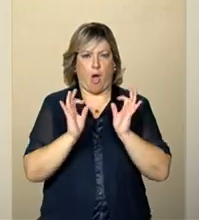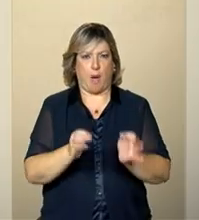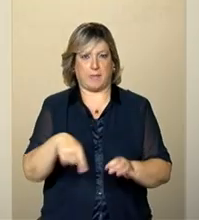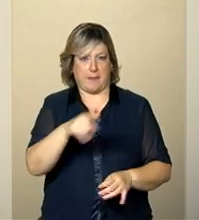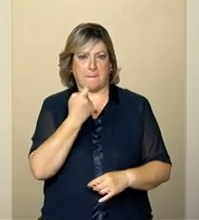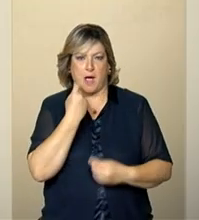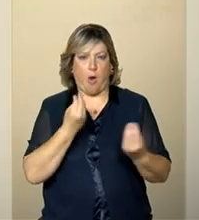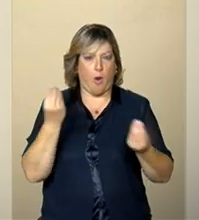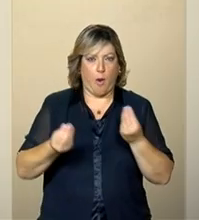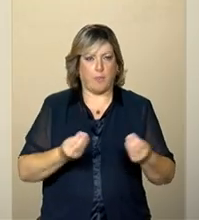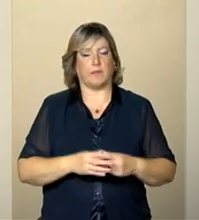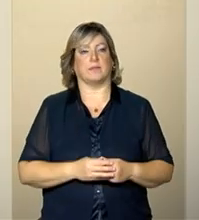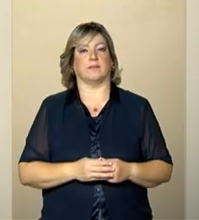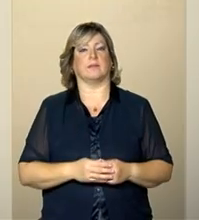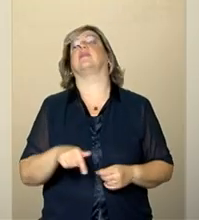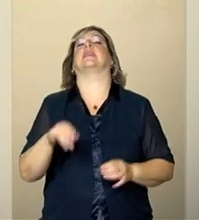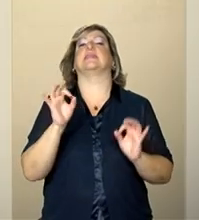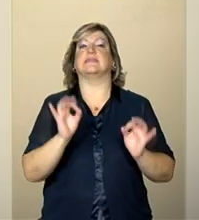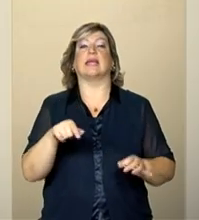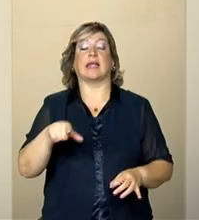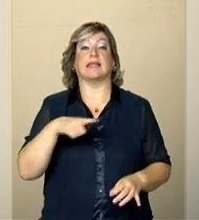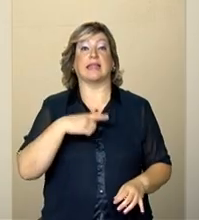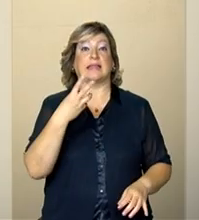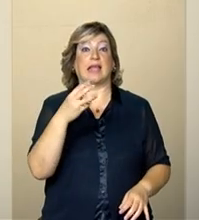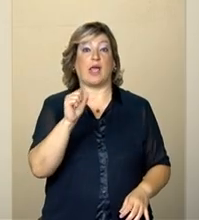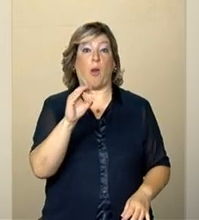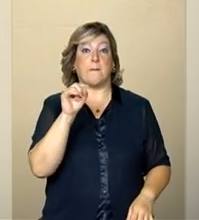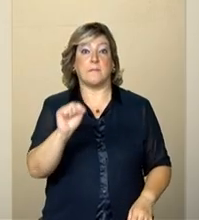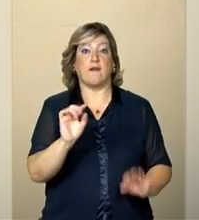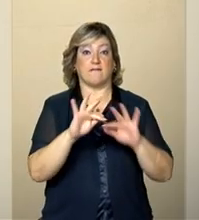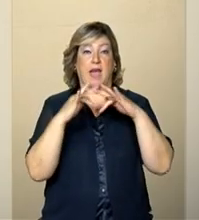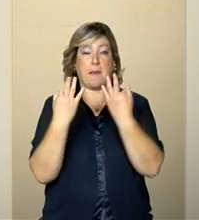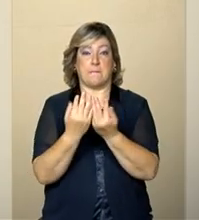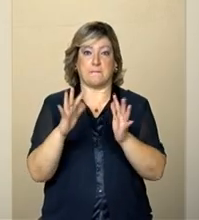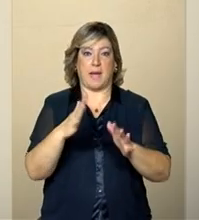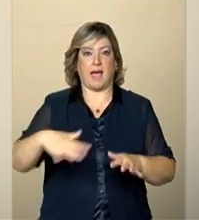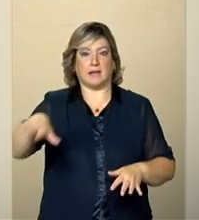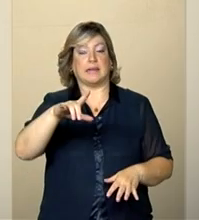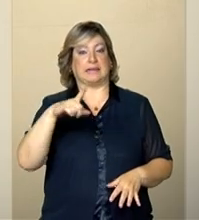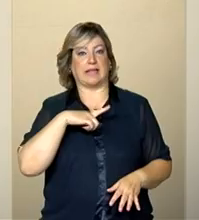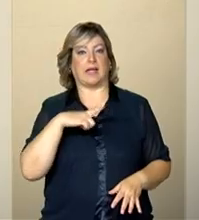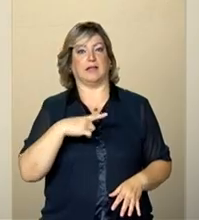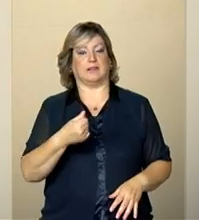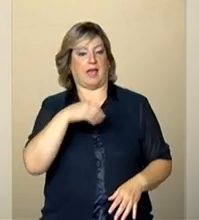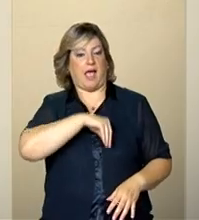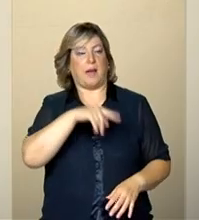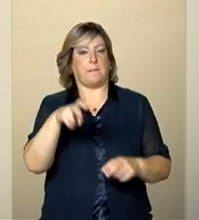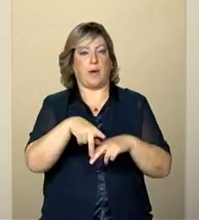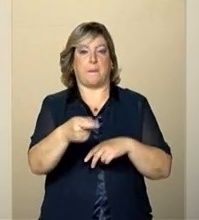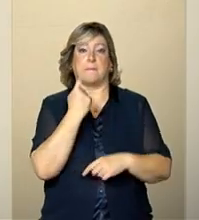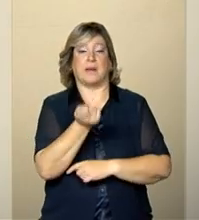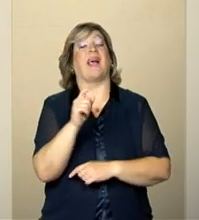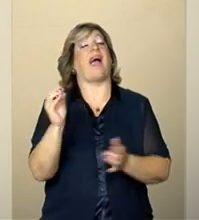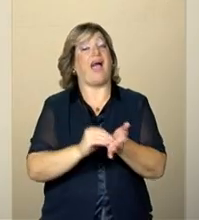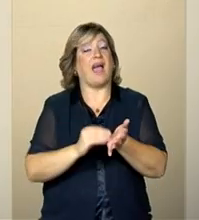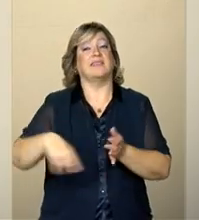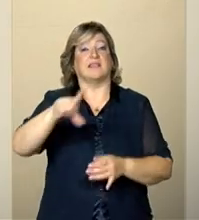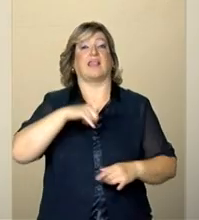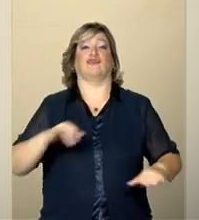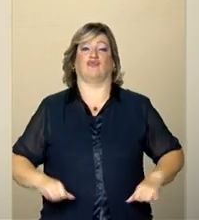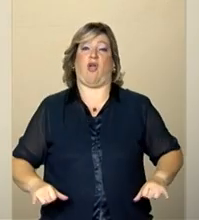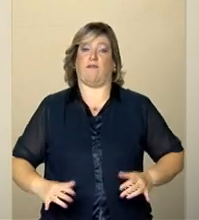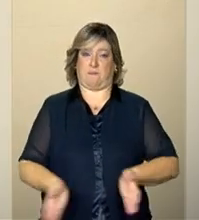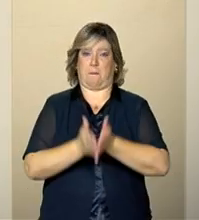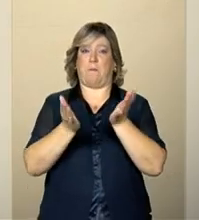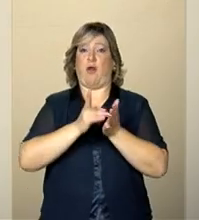Luciano hoje cerca de 380.000 famílias que vivem da Pesca ainda estão na pobre extrema muitas